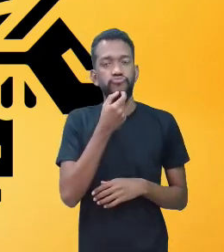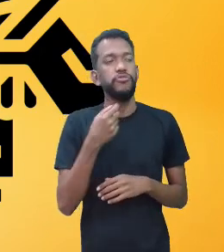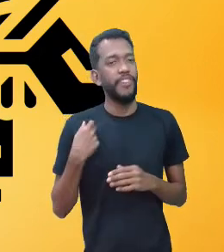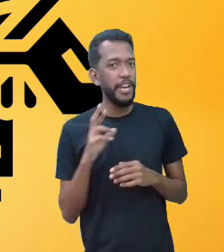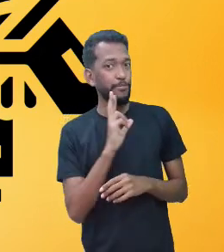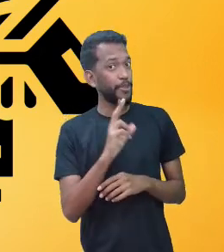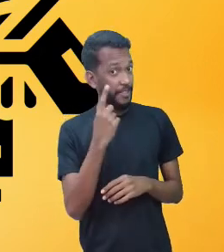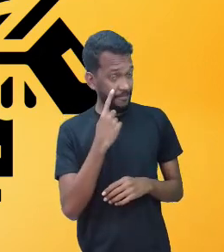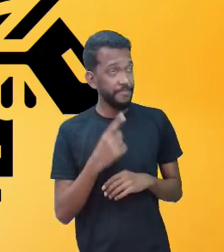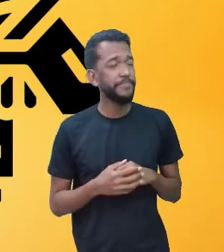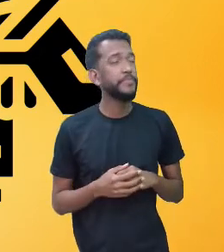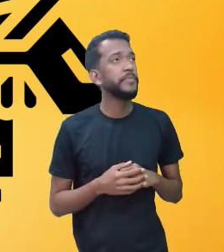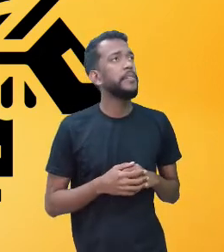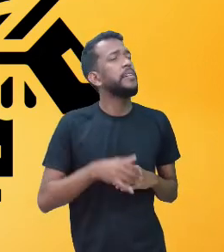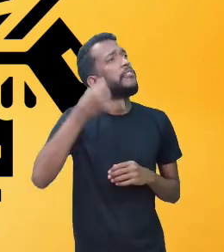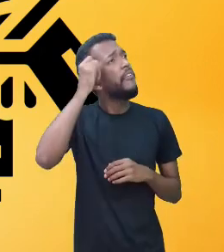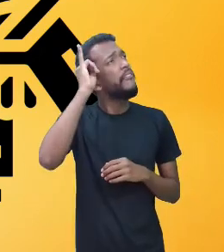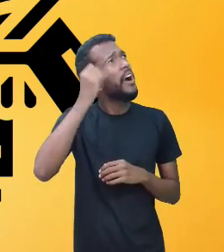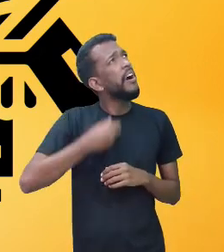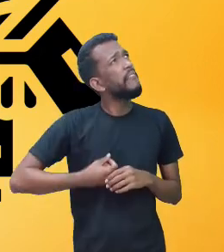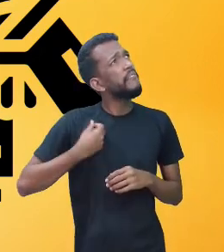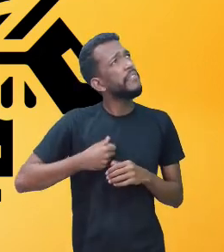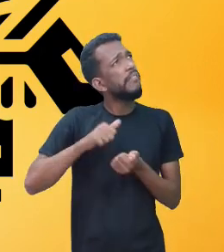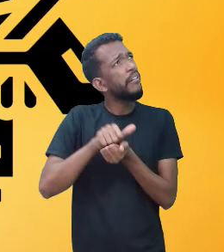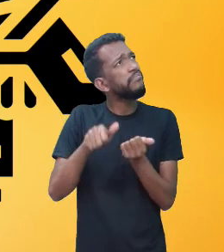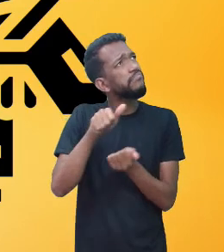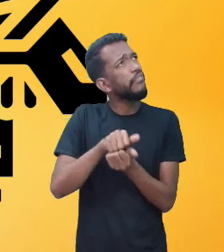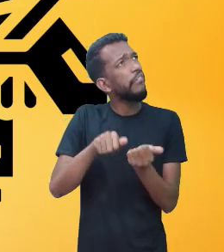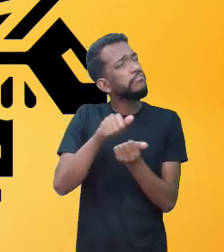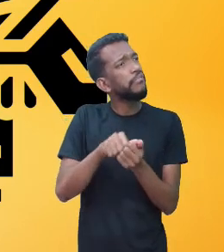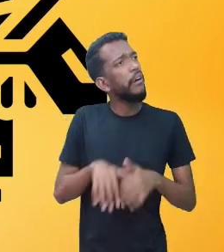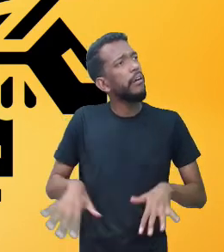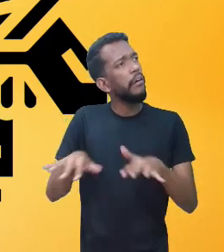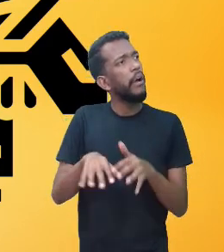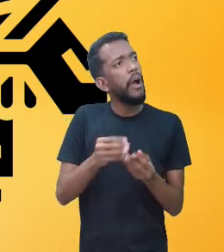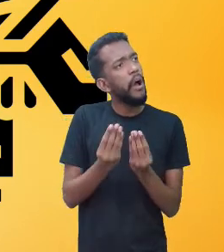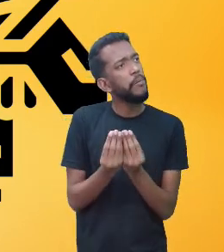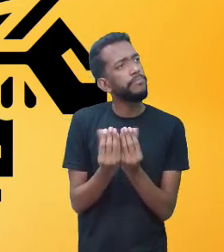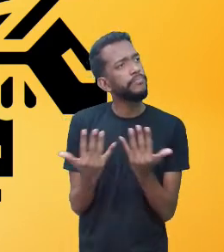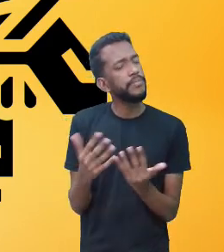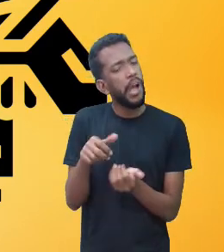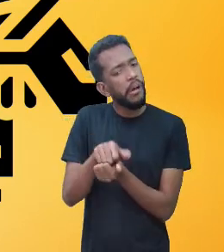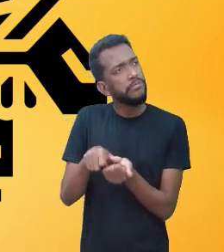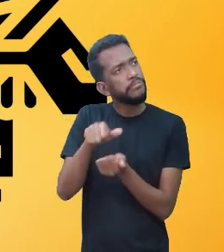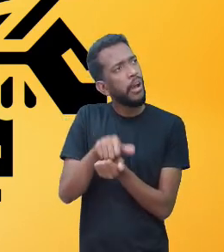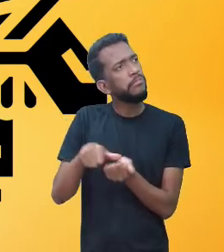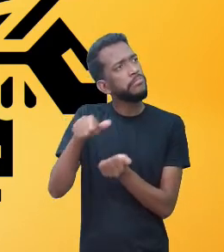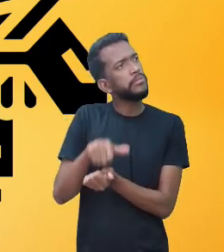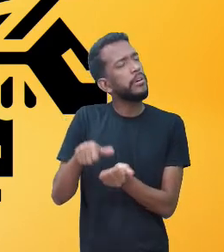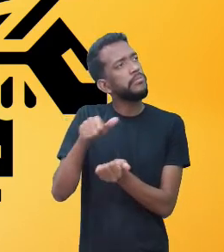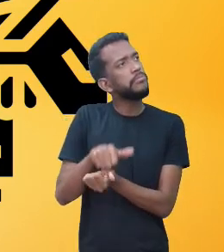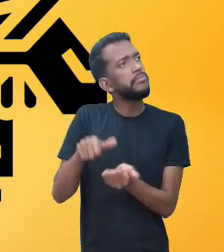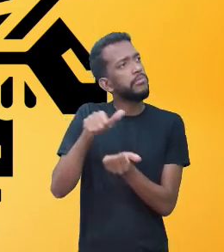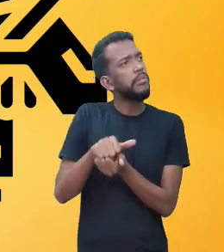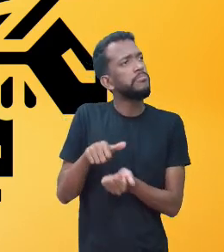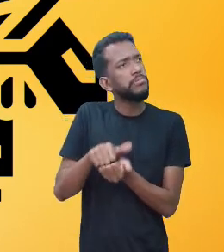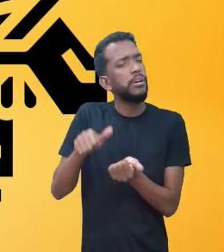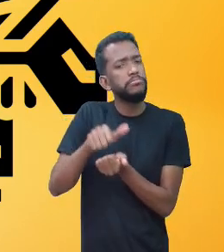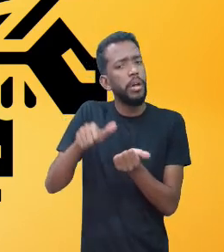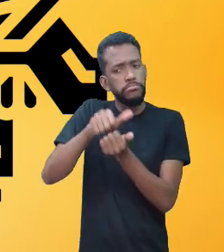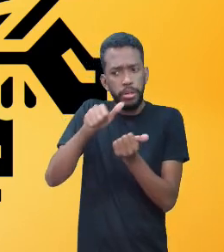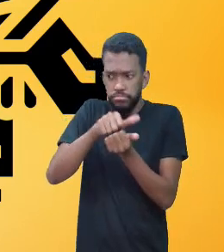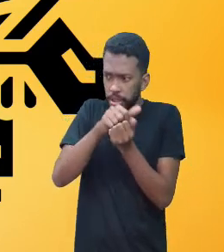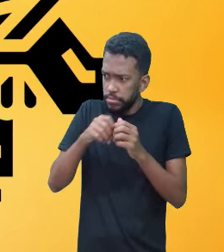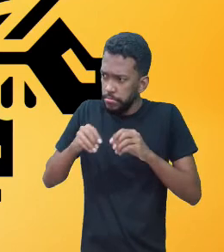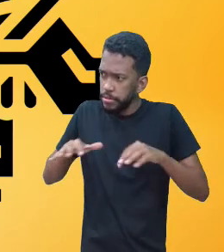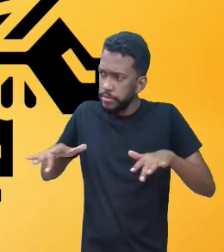conversa. A vaca vive no campo. Ela come pasto, pasto e mais pasto. Muito pasto. Depois